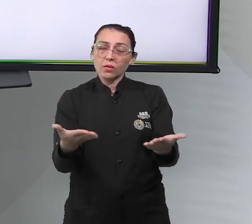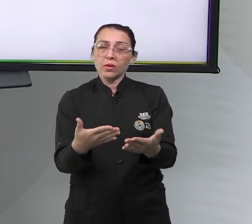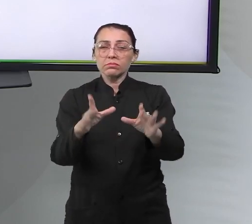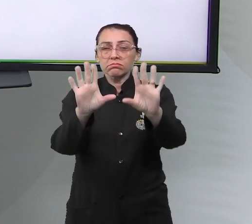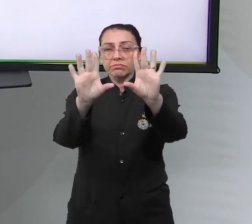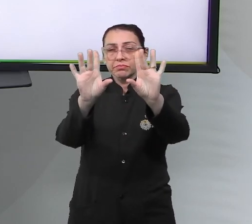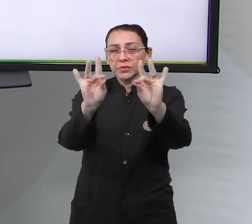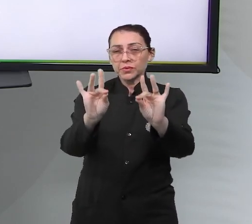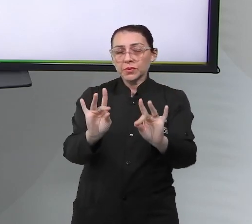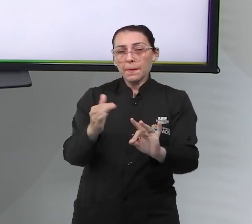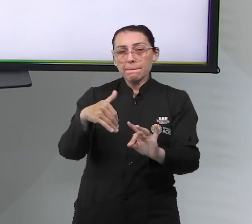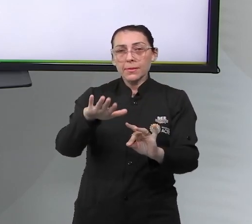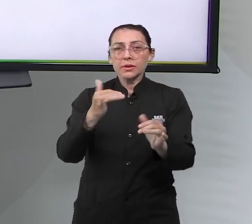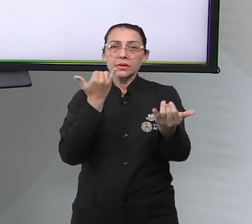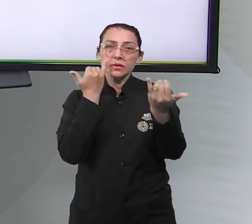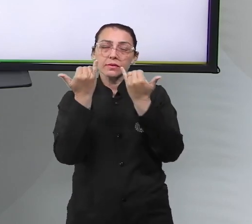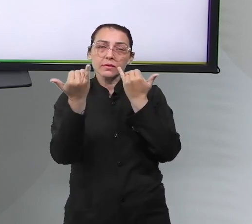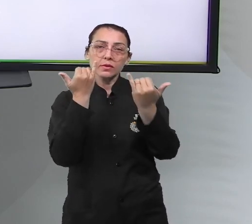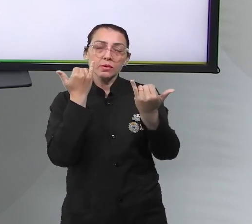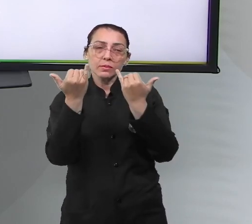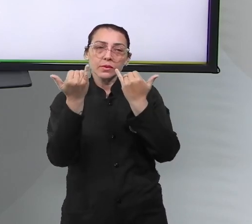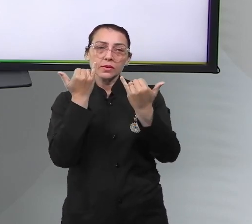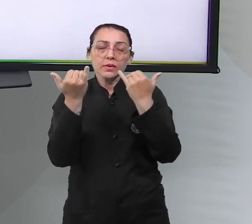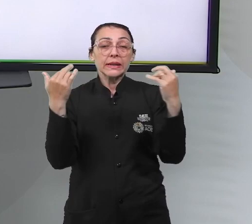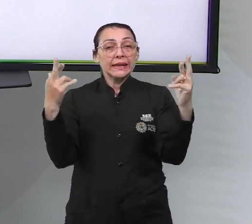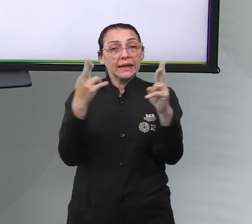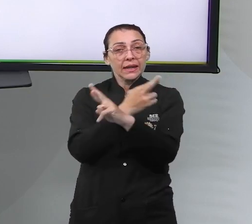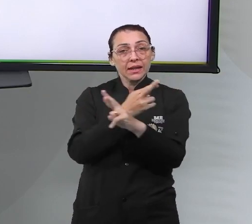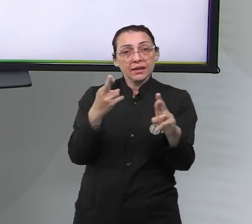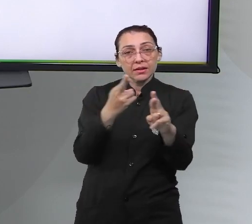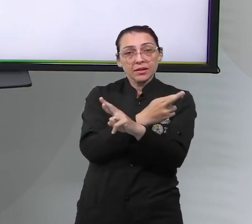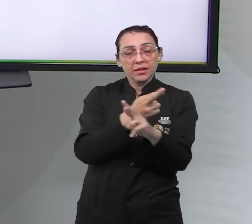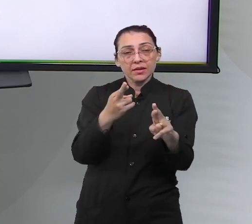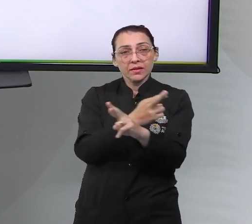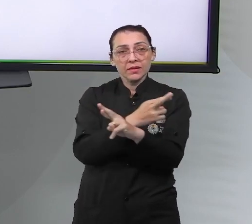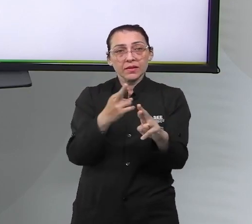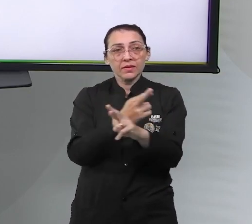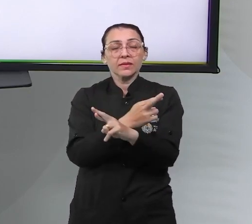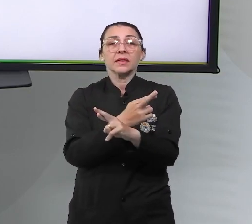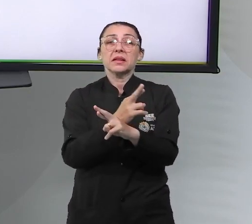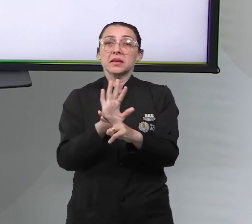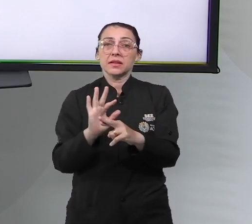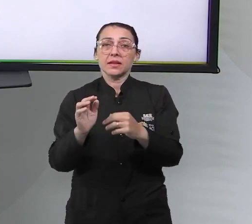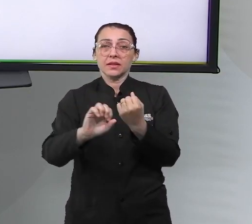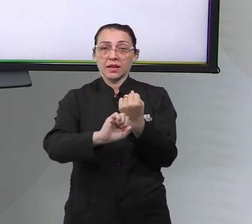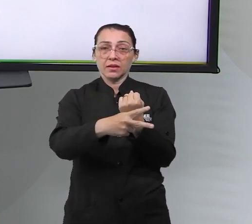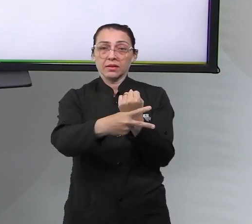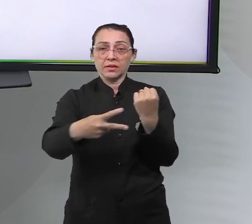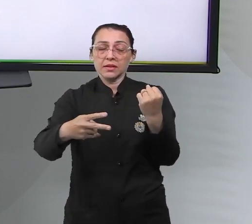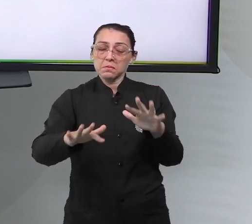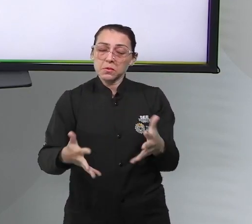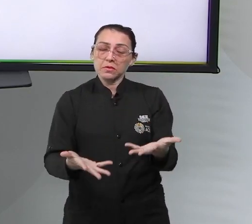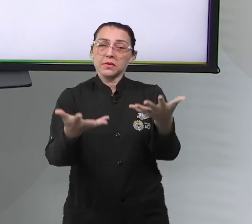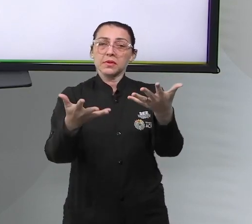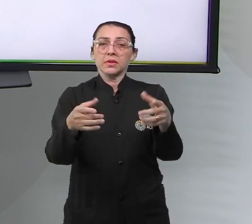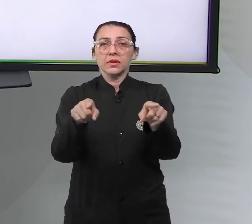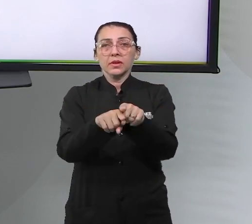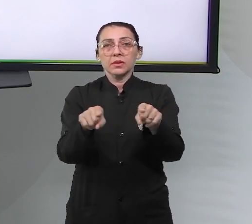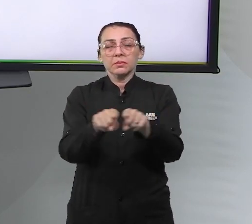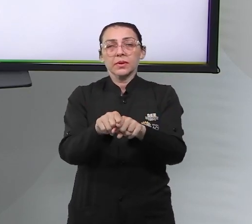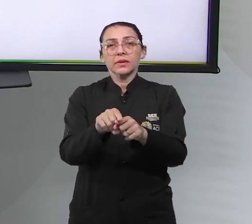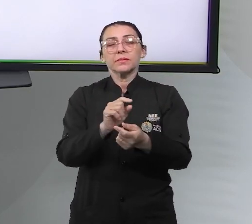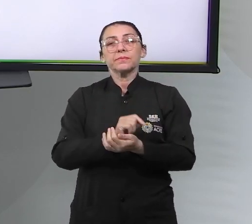pouco mais as informações relativas a essas causas, a essas motivações,